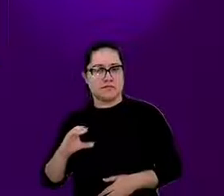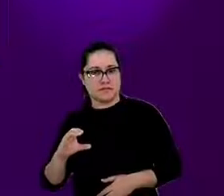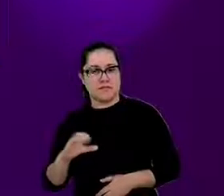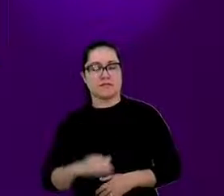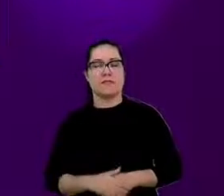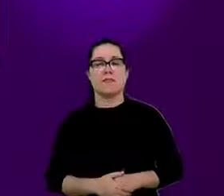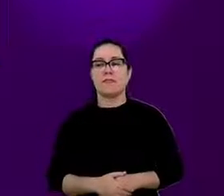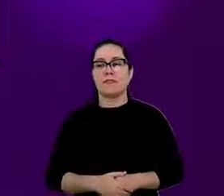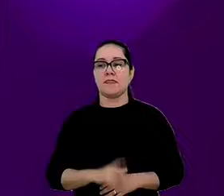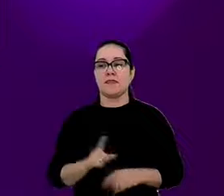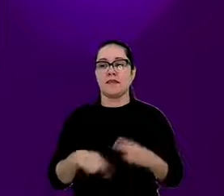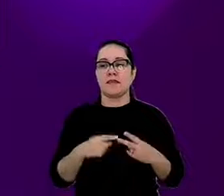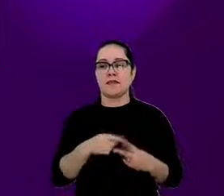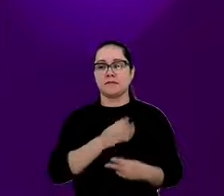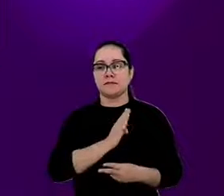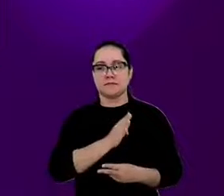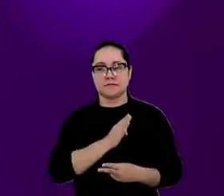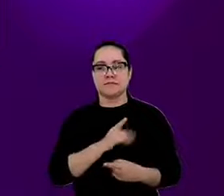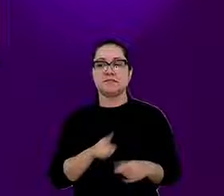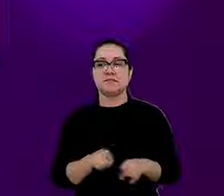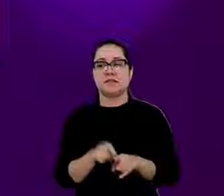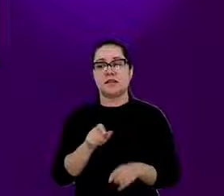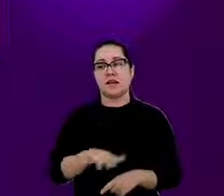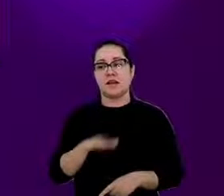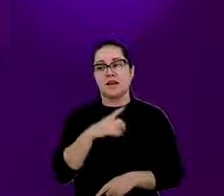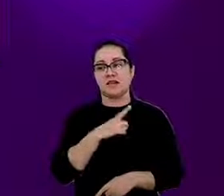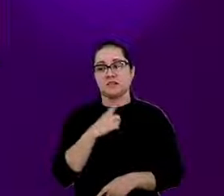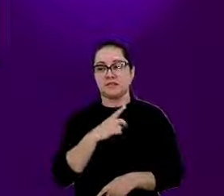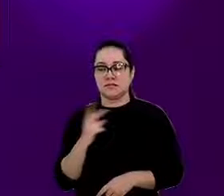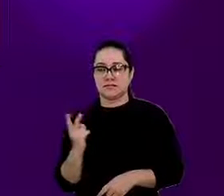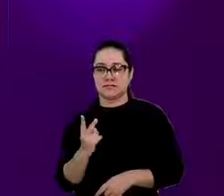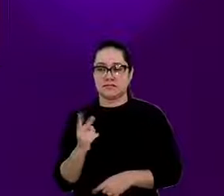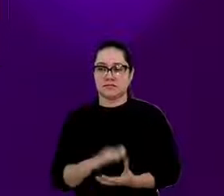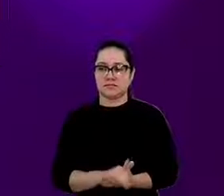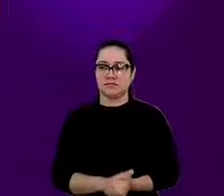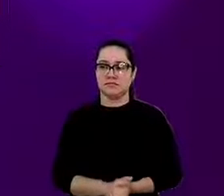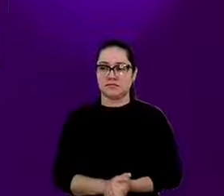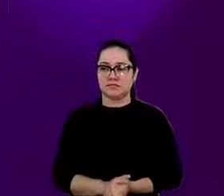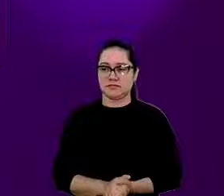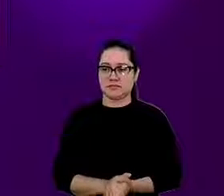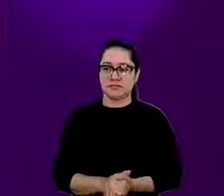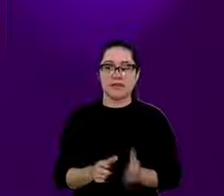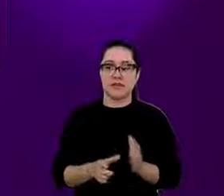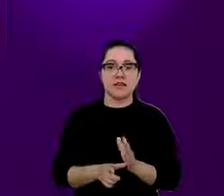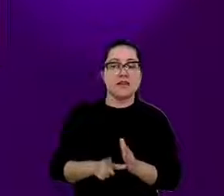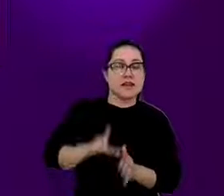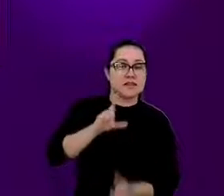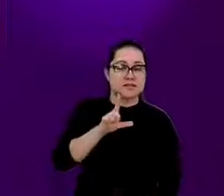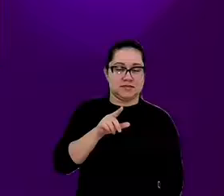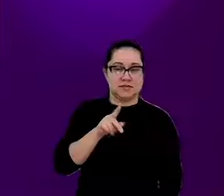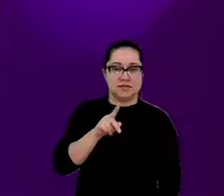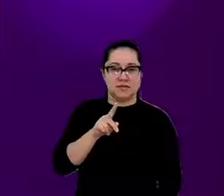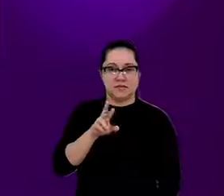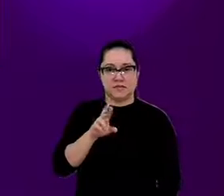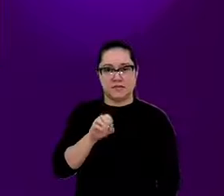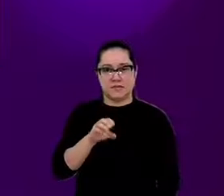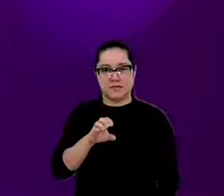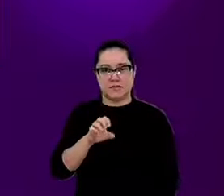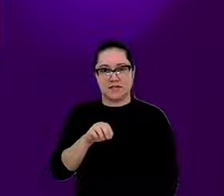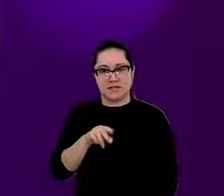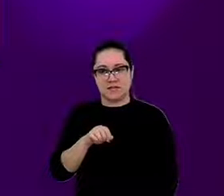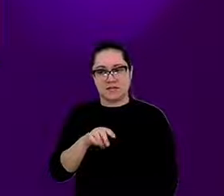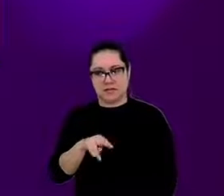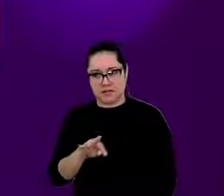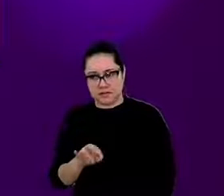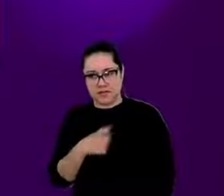E dentro dessas áreas, a gente tem os principais estudos são em pré-processamento relacionados ao diagnóstico de doença